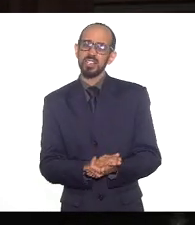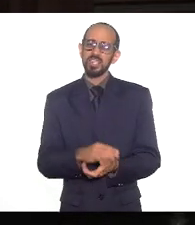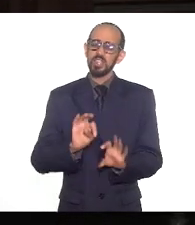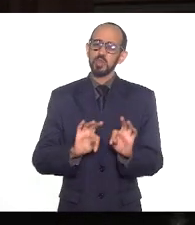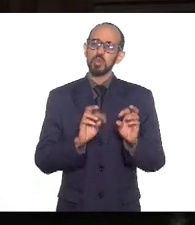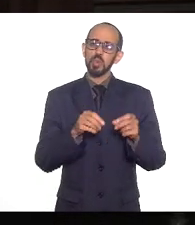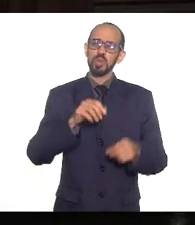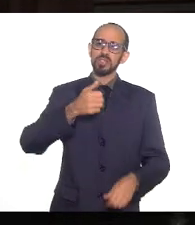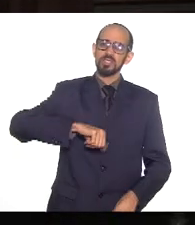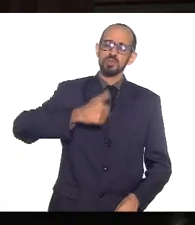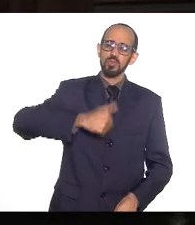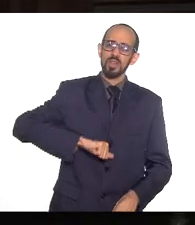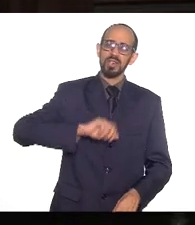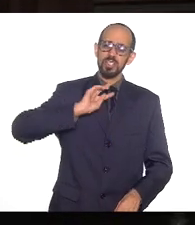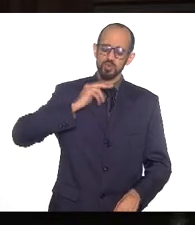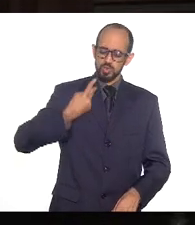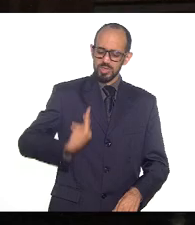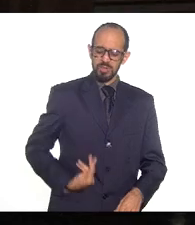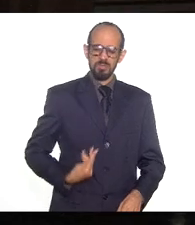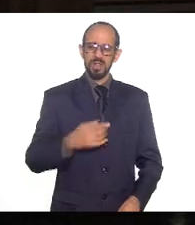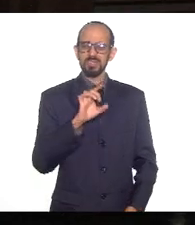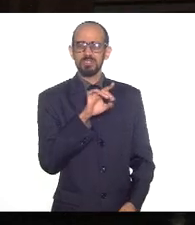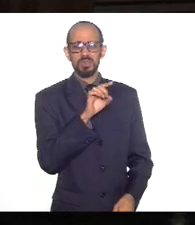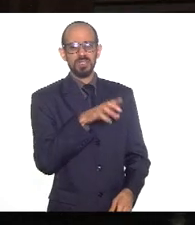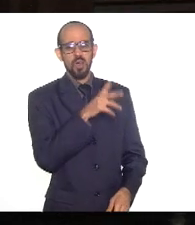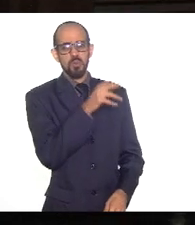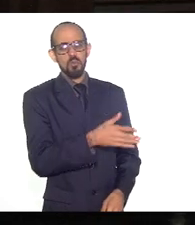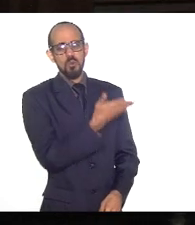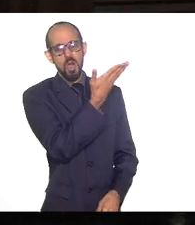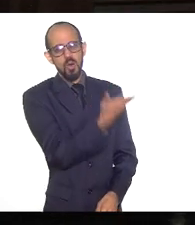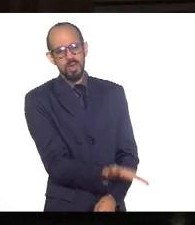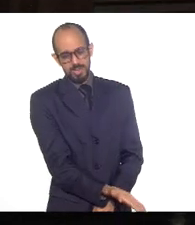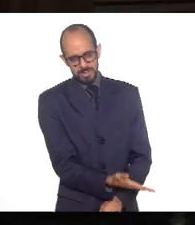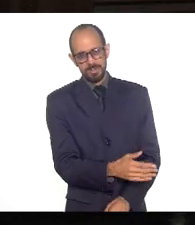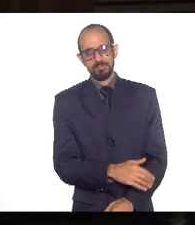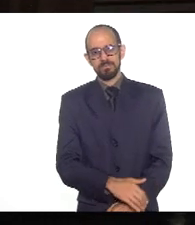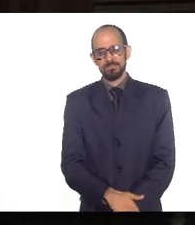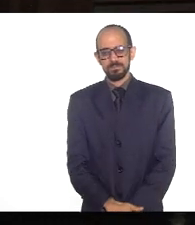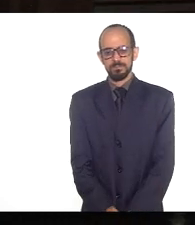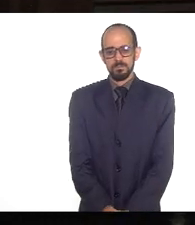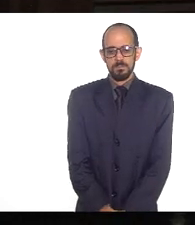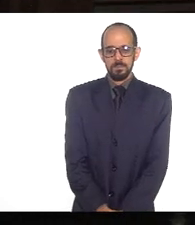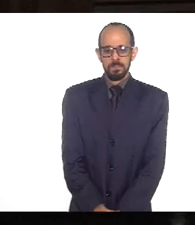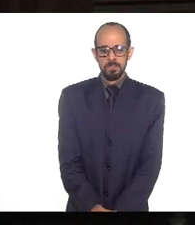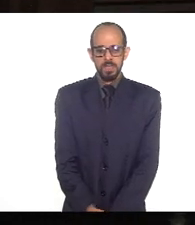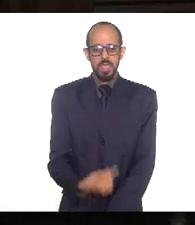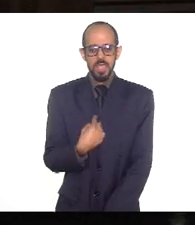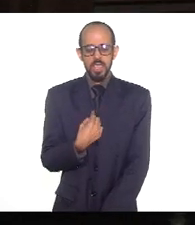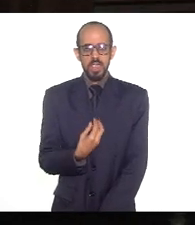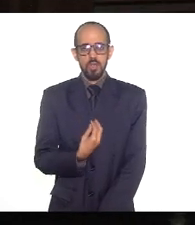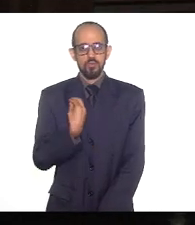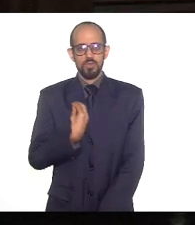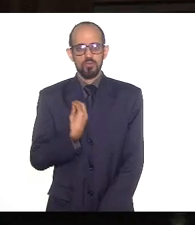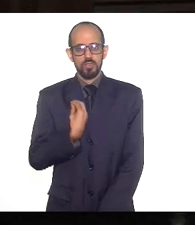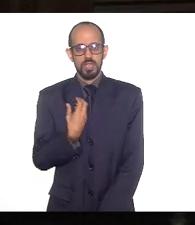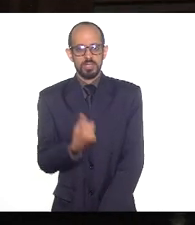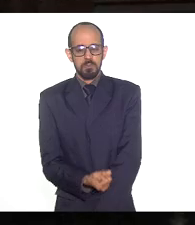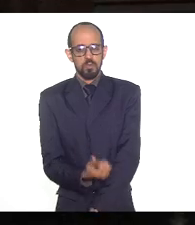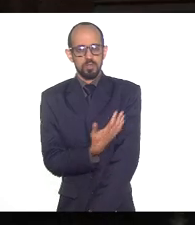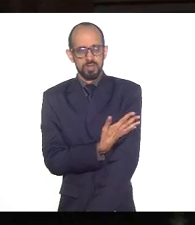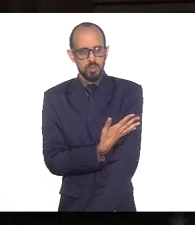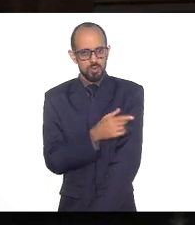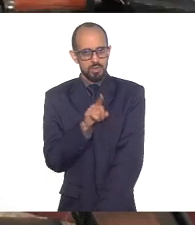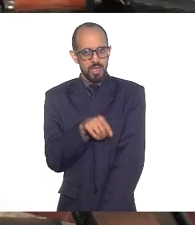excepcionais não ser humano tão especial como o deputado dos palcos então viver essa emoção uma coisa muito legal